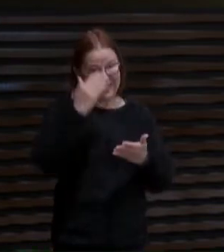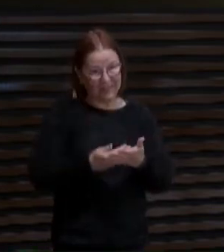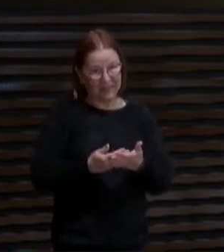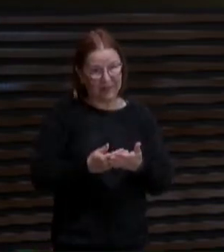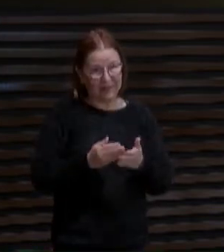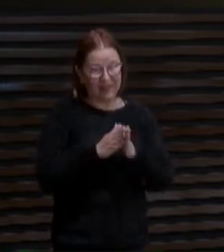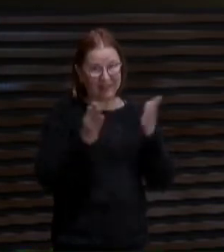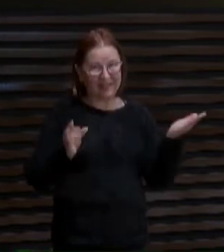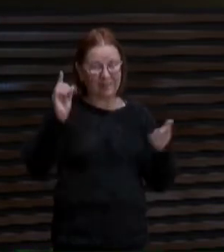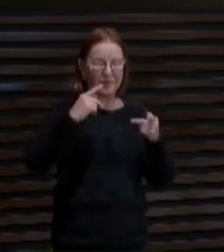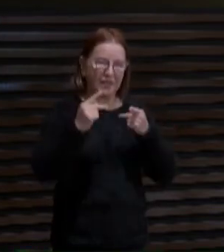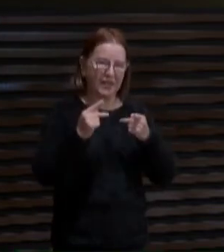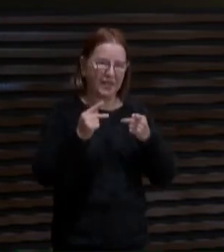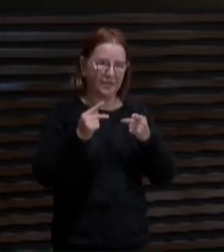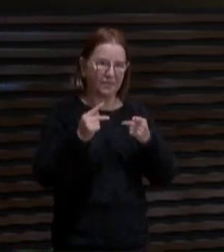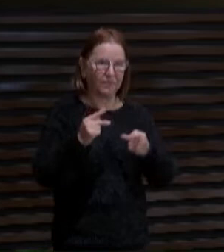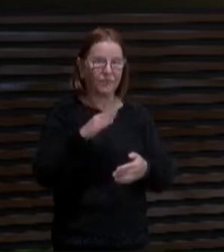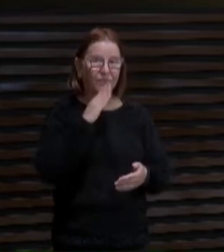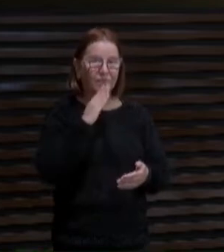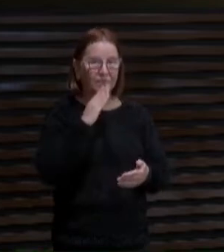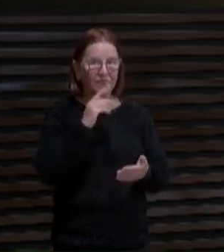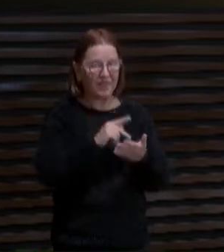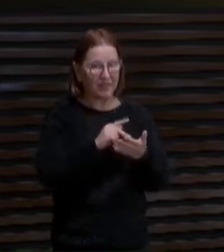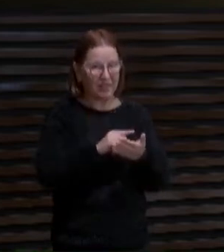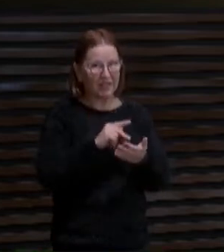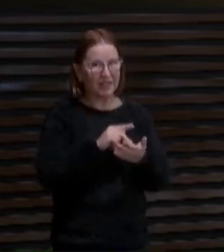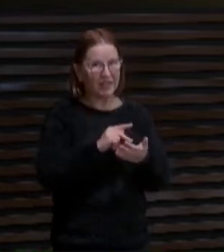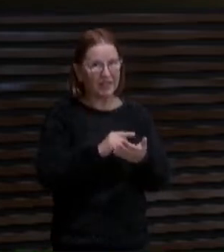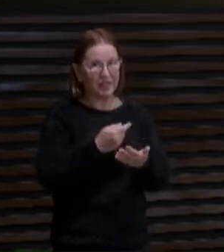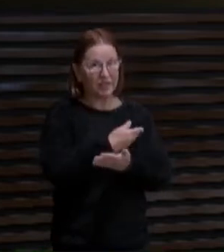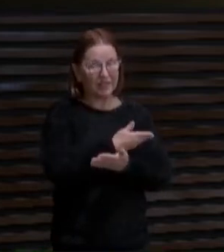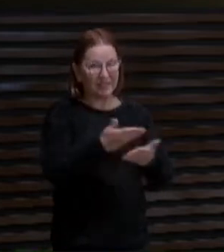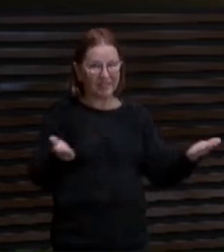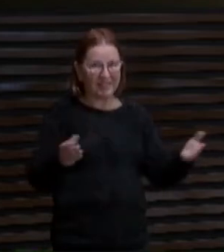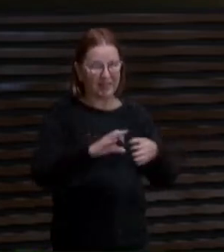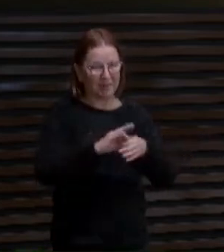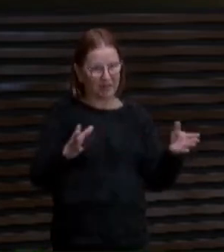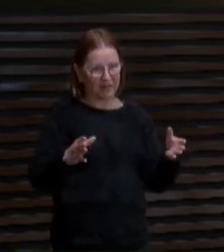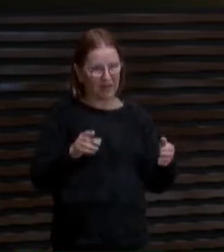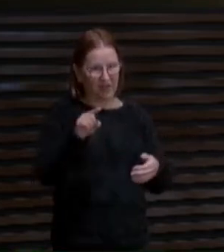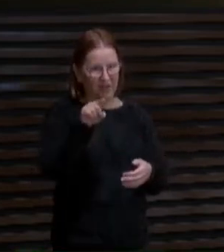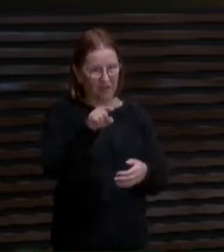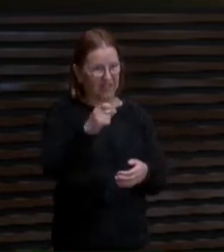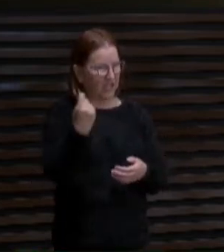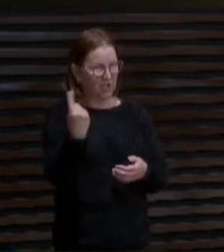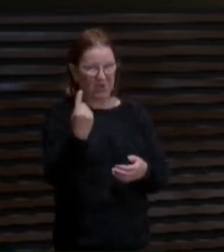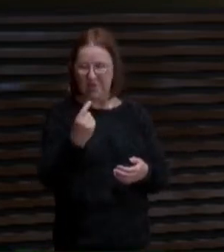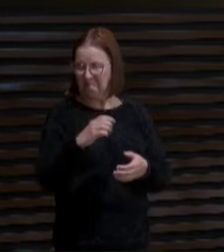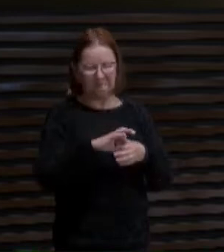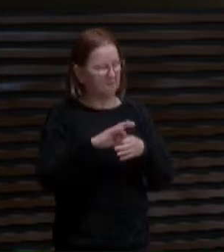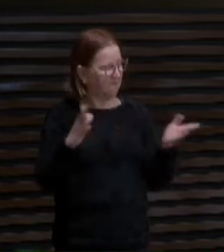verdade e a verdade vos libertará você não se liberta meu filho você não se liberta minha filha você não se liberta